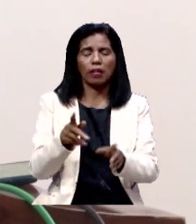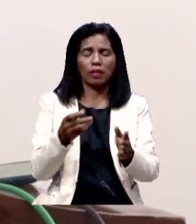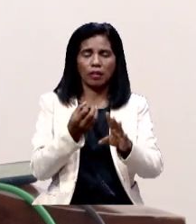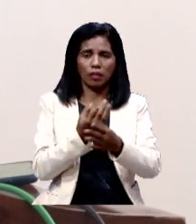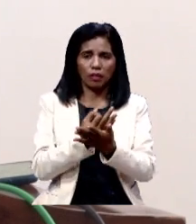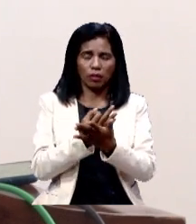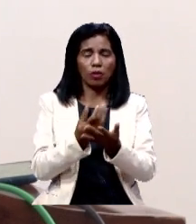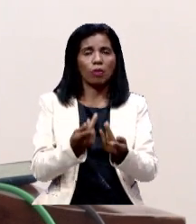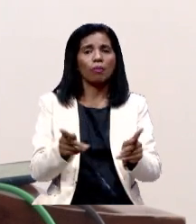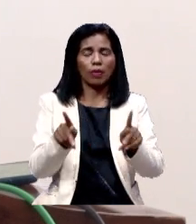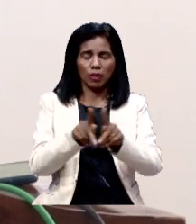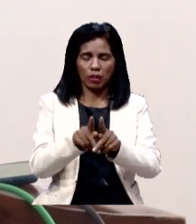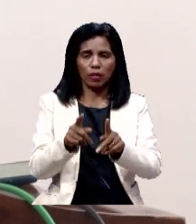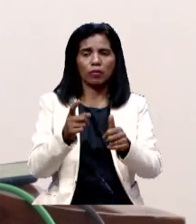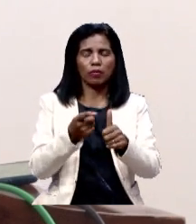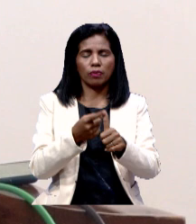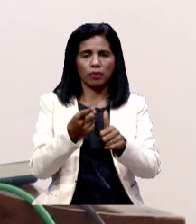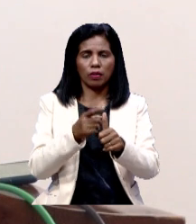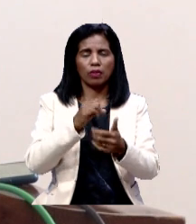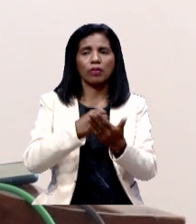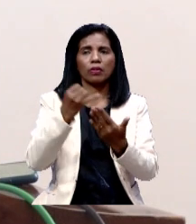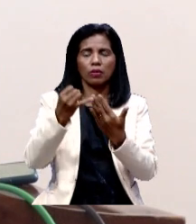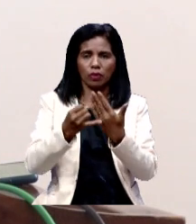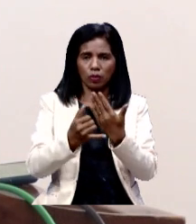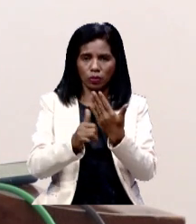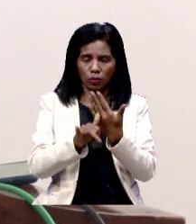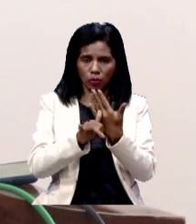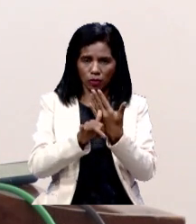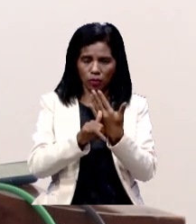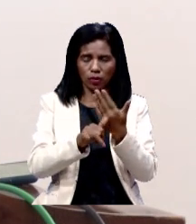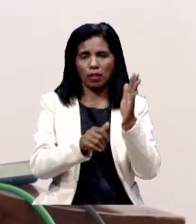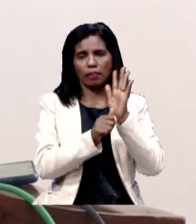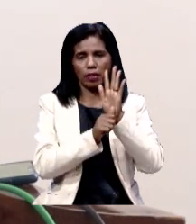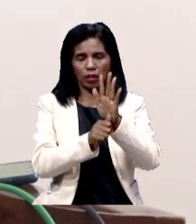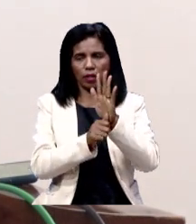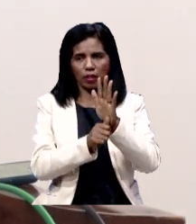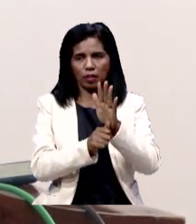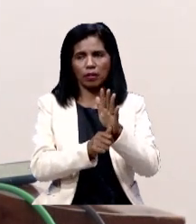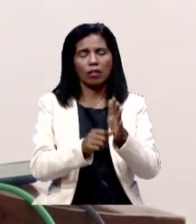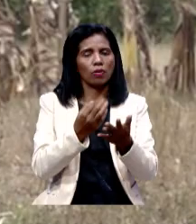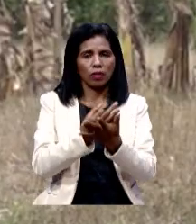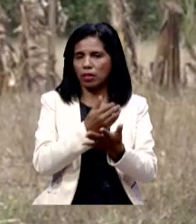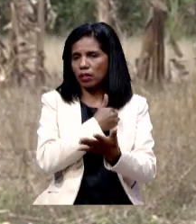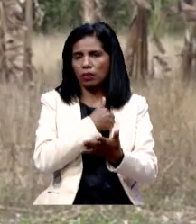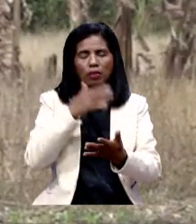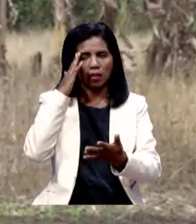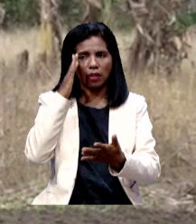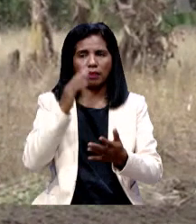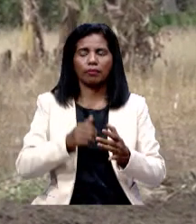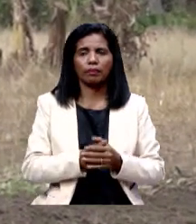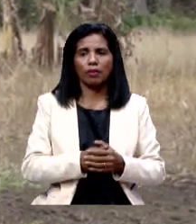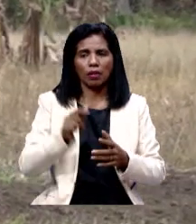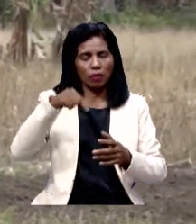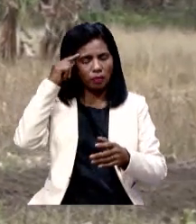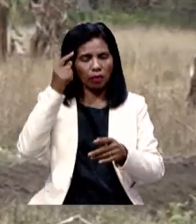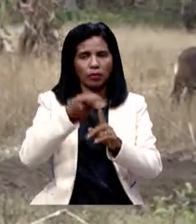iya zulu sir finaliza atu apresenta ba ida ne antau nya montati te sida bele fixa. Antes ne governo